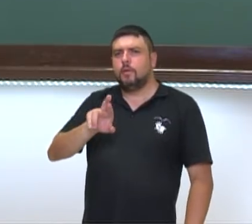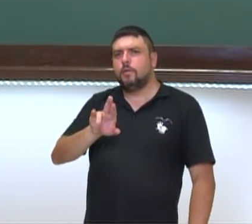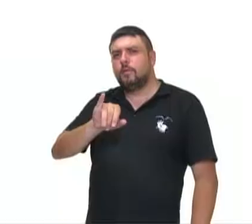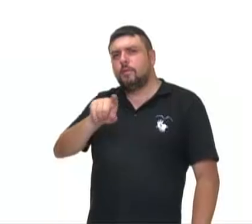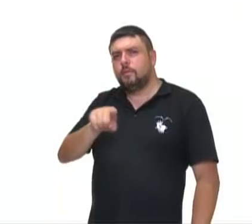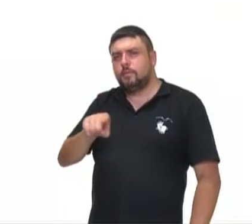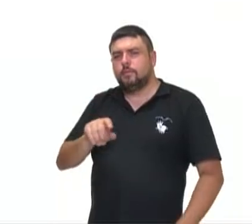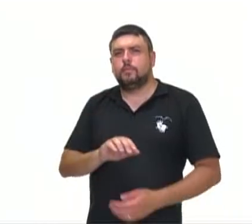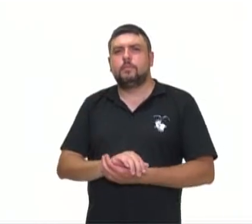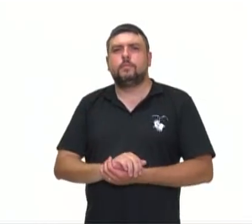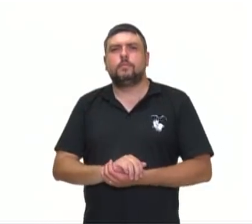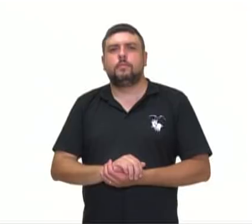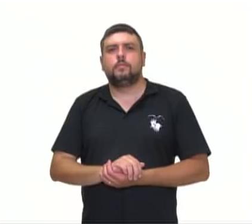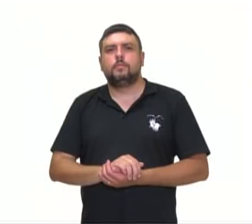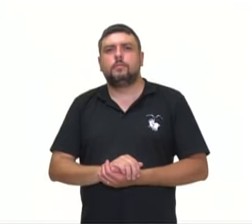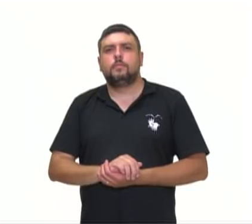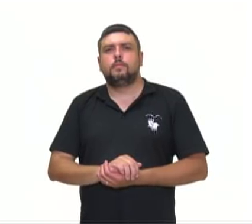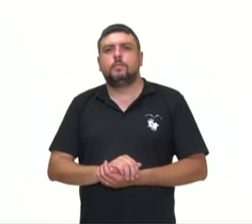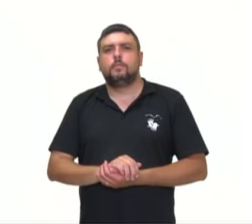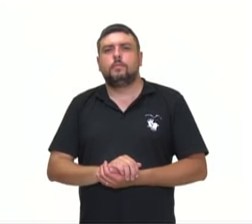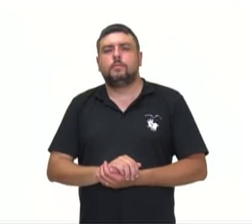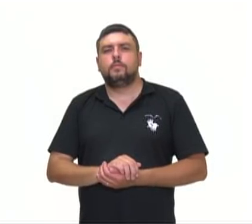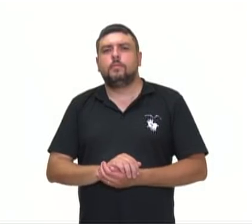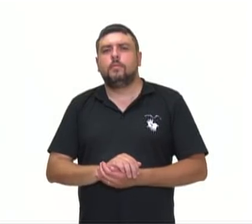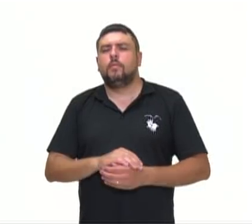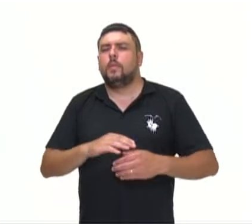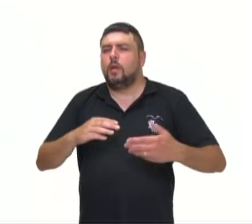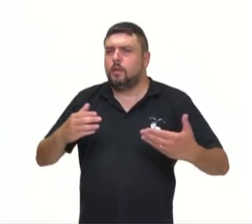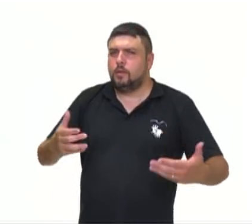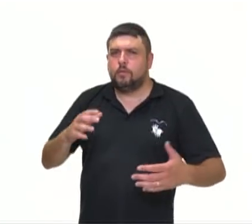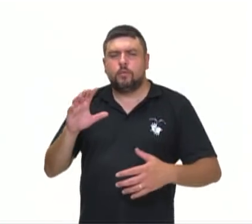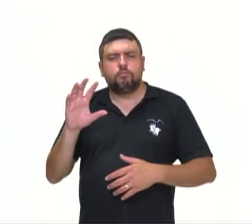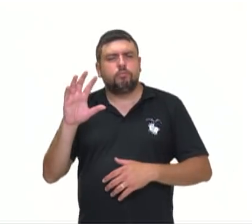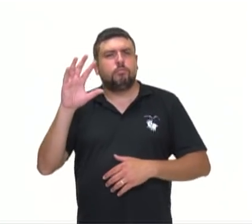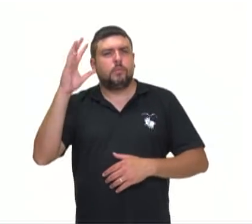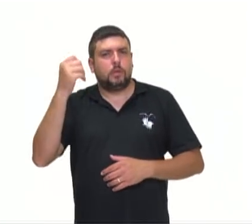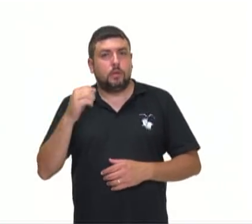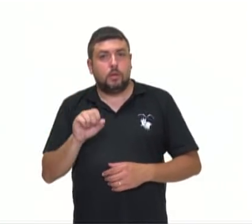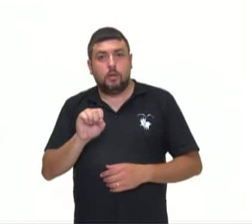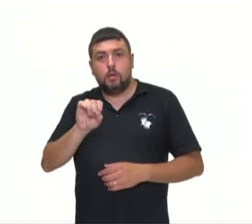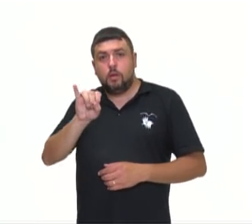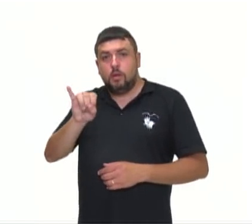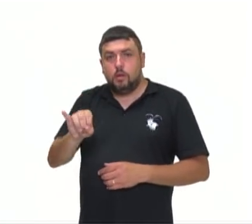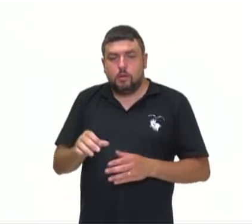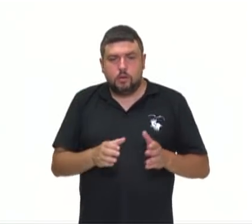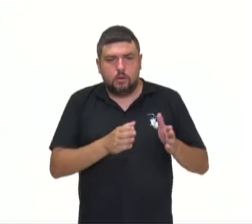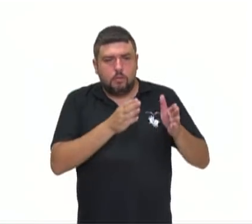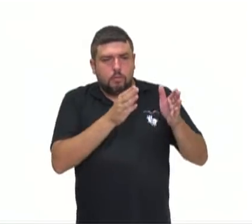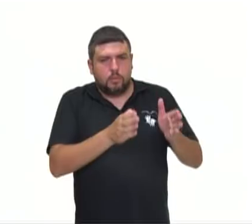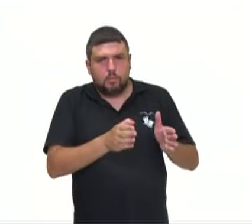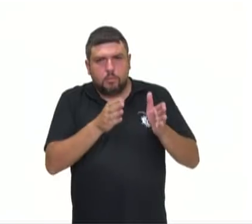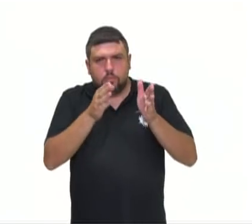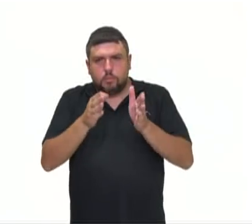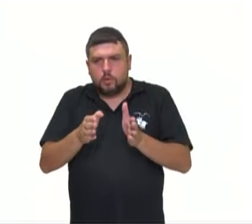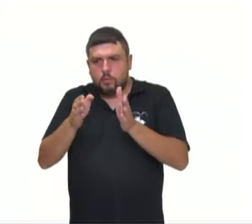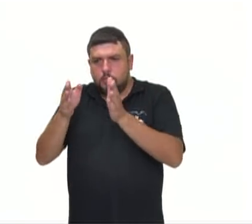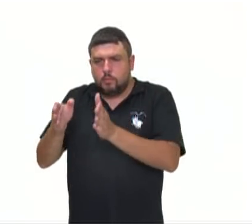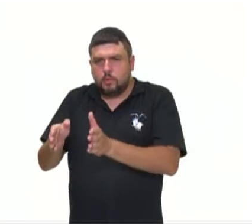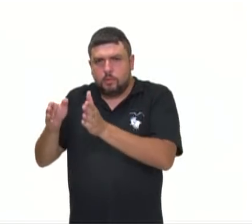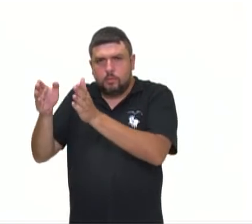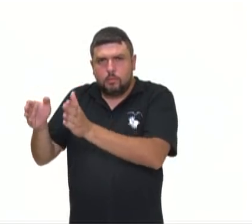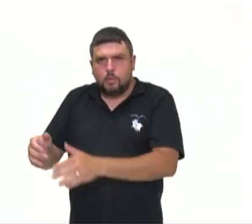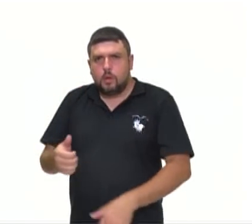lá, de acordo com a situação, se cada intervalo corresponde a 100 quilômetros, dê